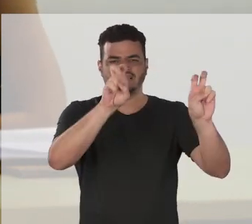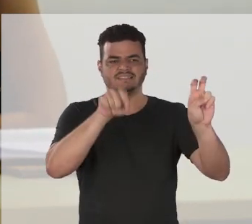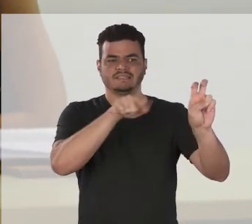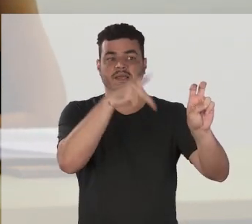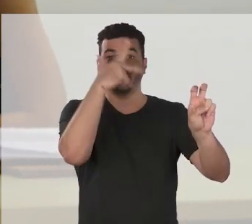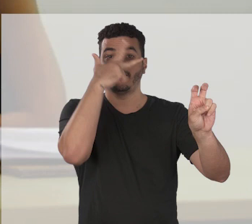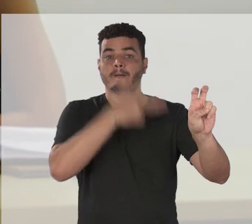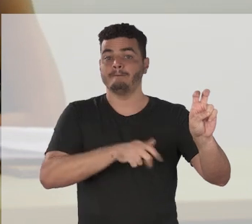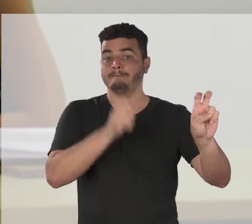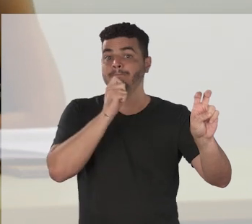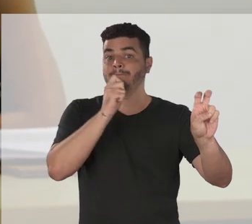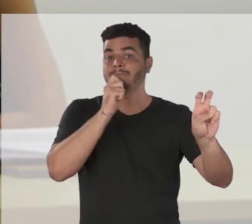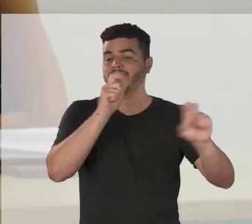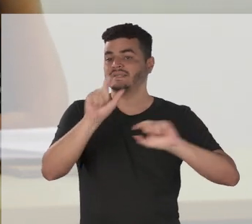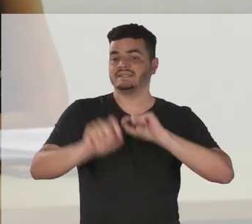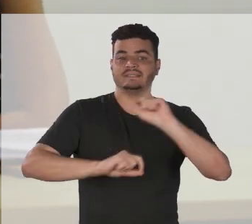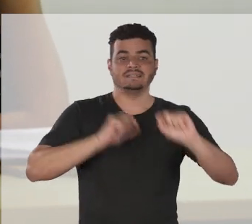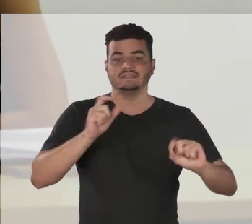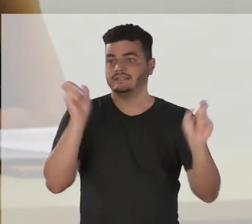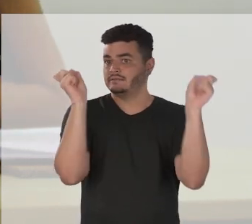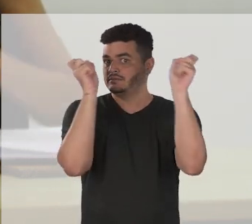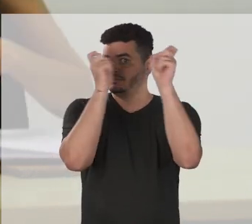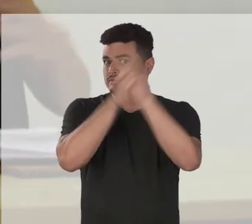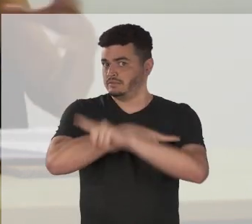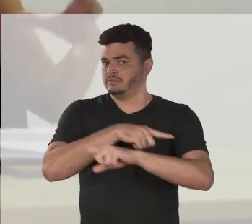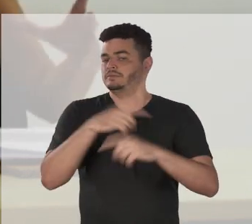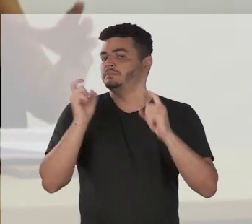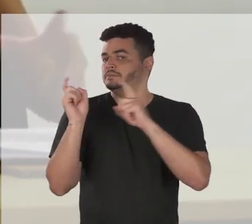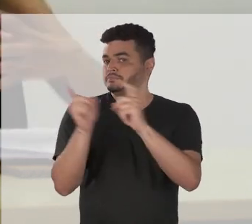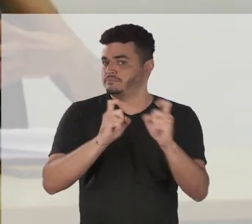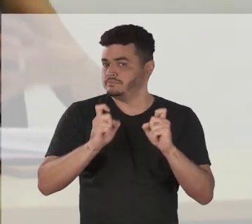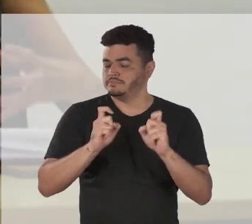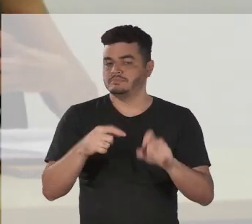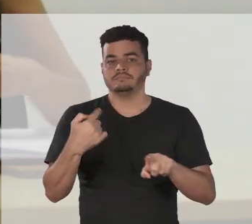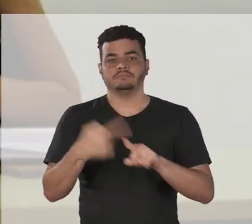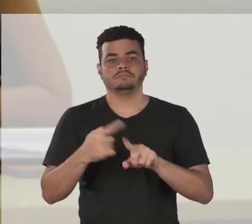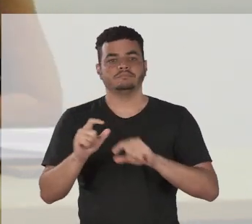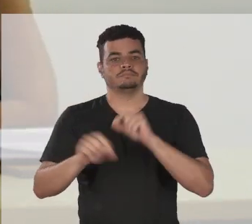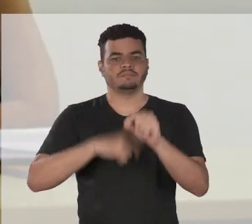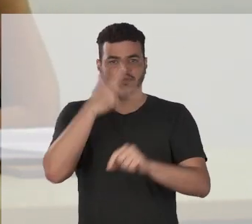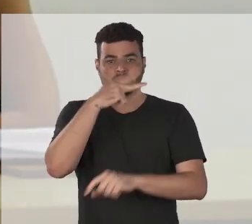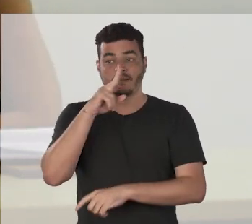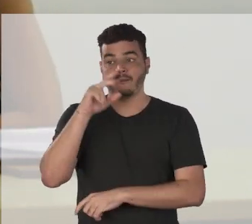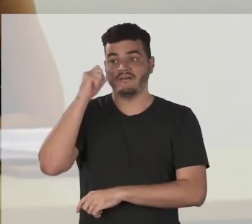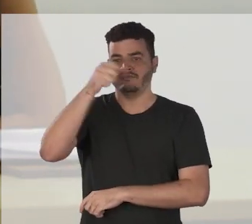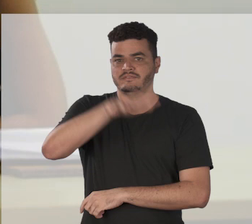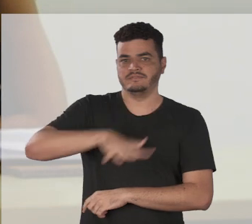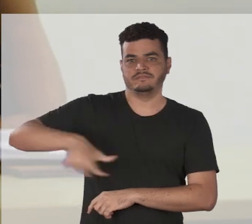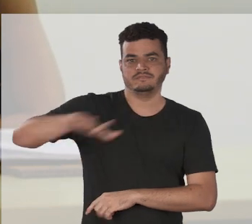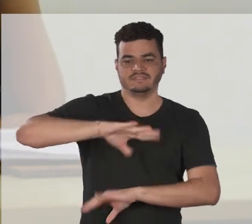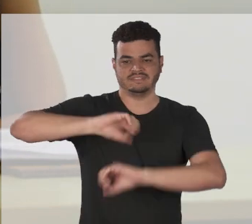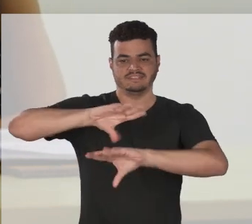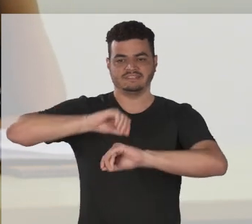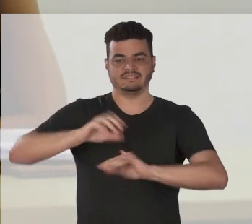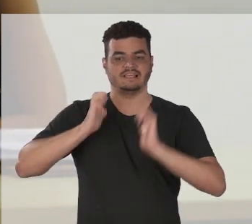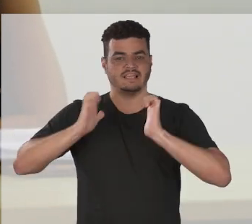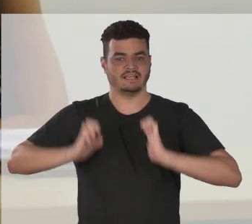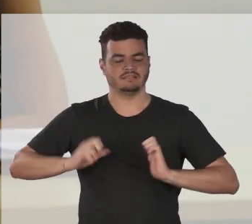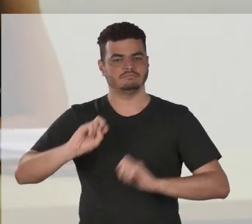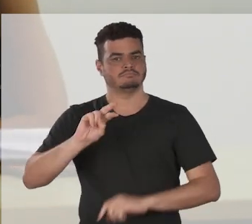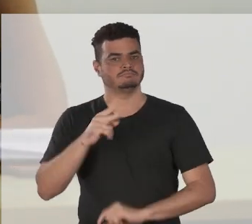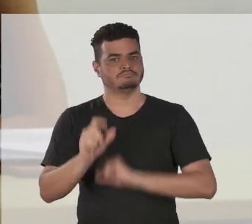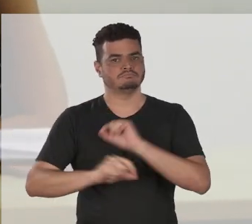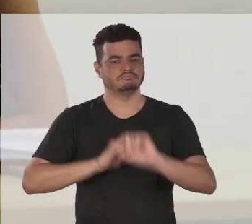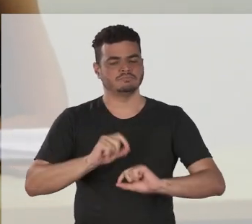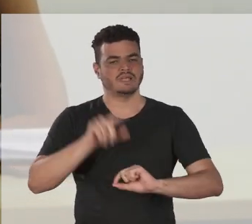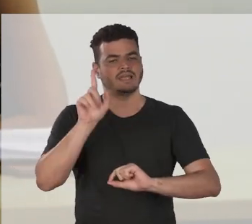que tocam essa temática por tabu, que antes essa expressão, né, que era muito mais forte na educação